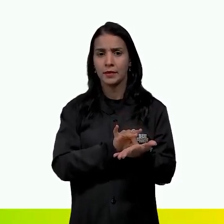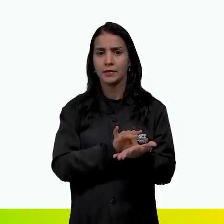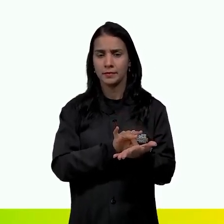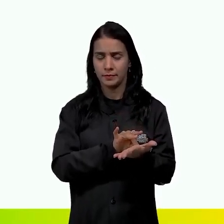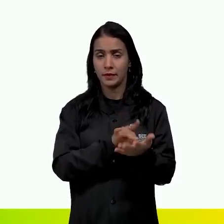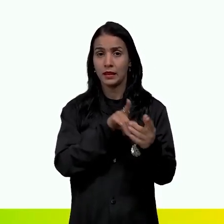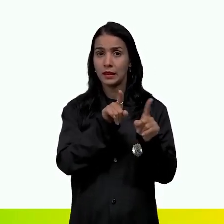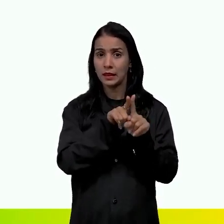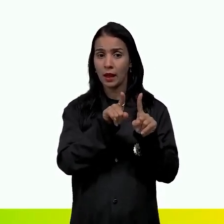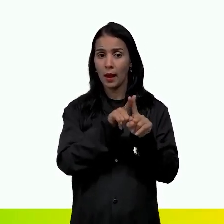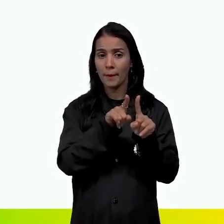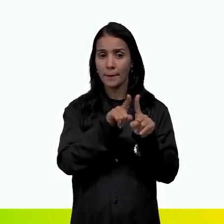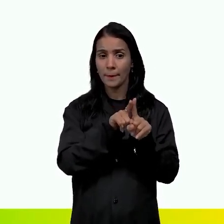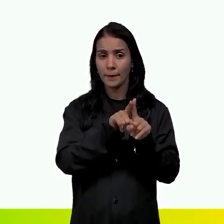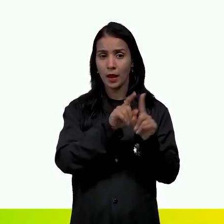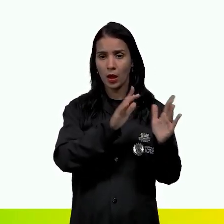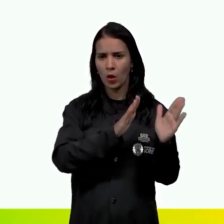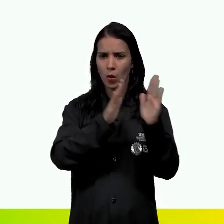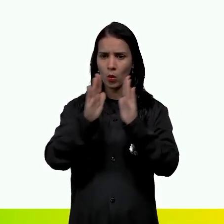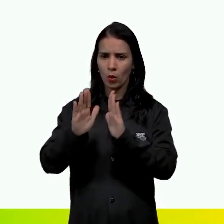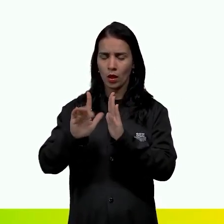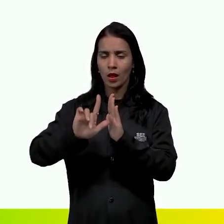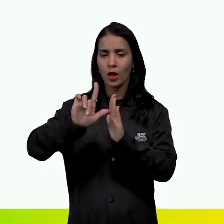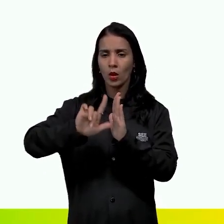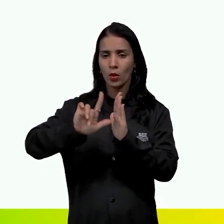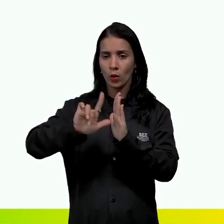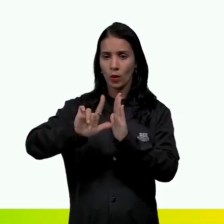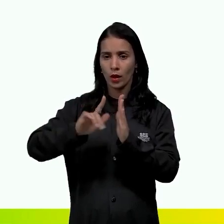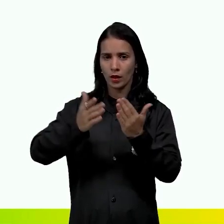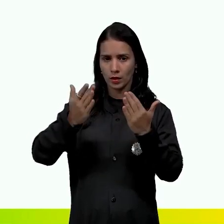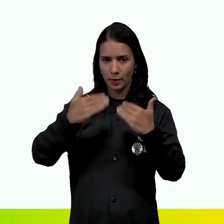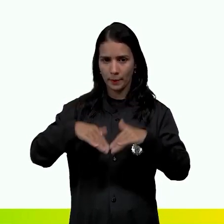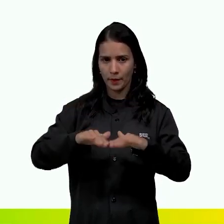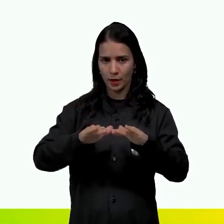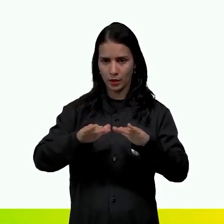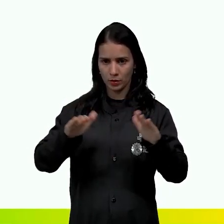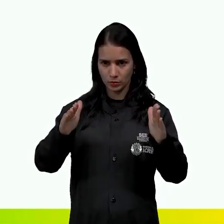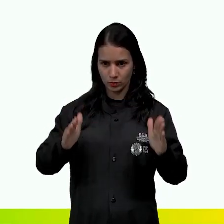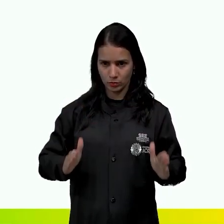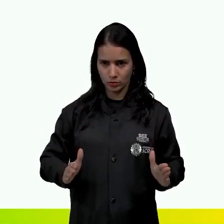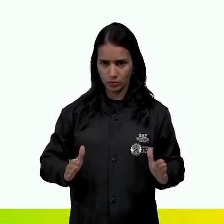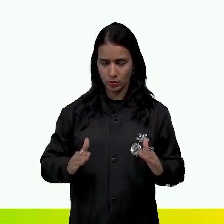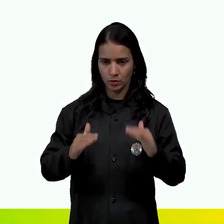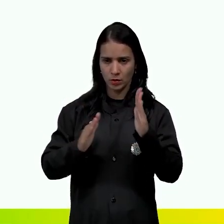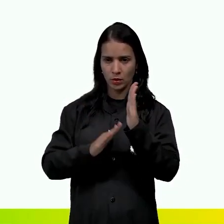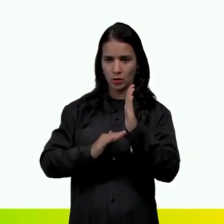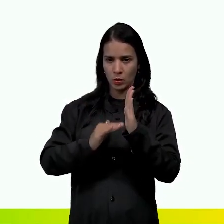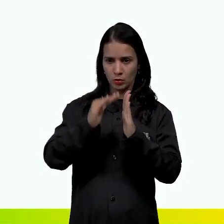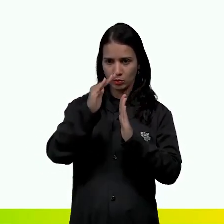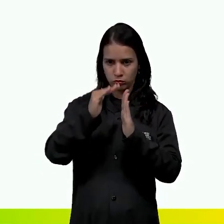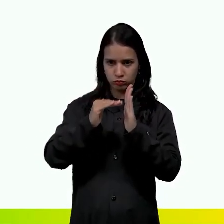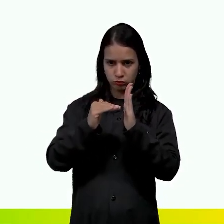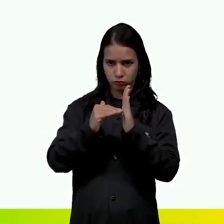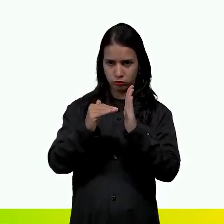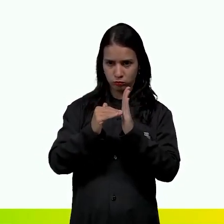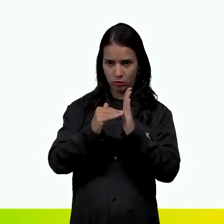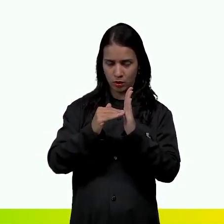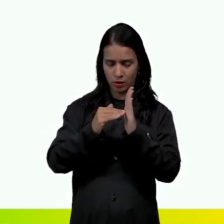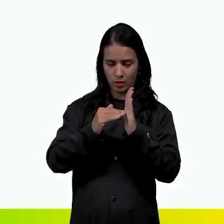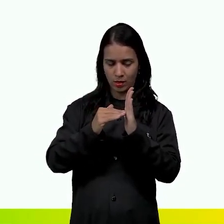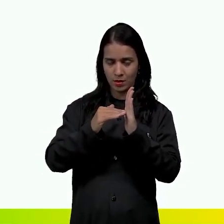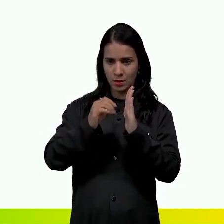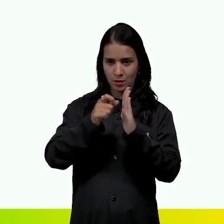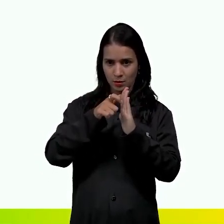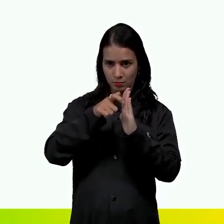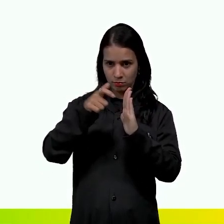o lado L dessa pirâmidezinha menor aqui, ok? Vamos determinar da seguinte maneira. Deixa eu